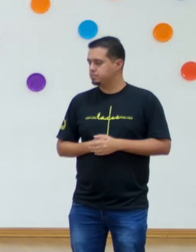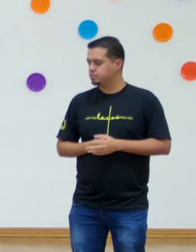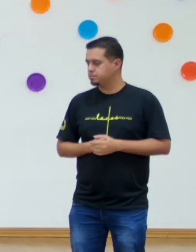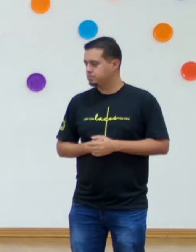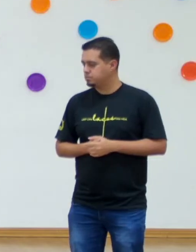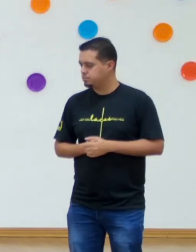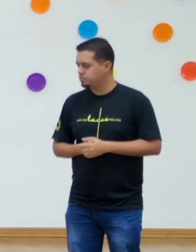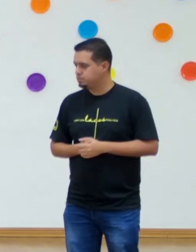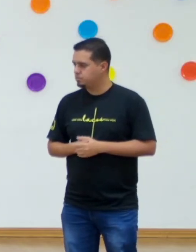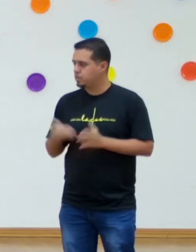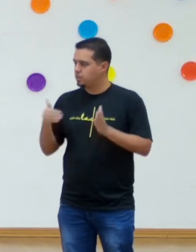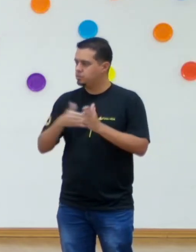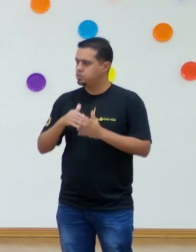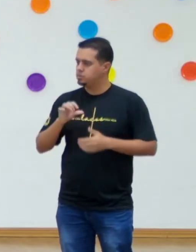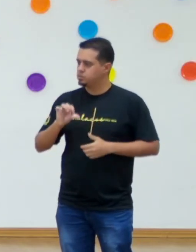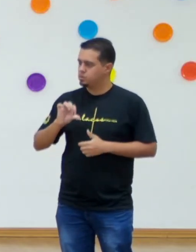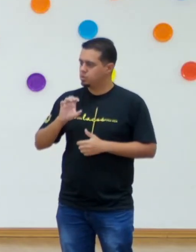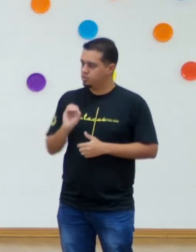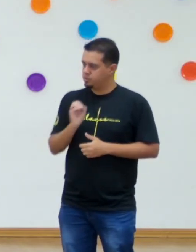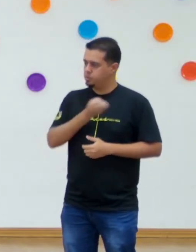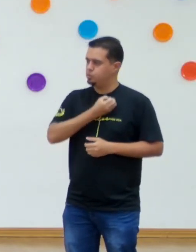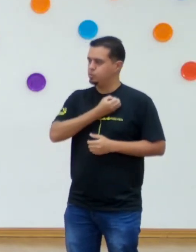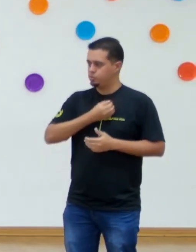até 90. Foi feito até 90. Sorteio.